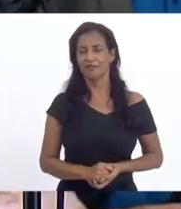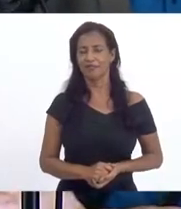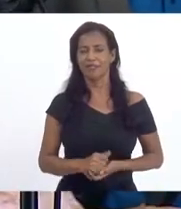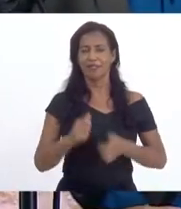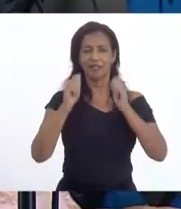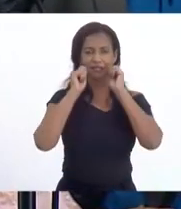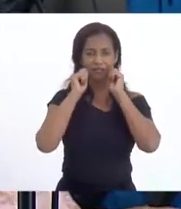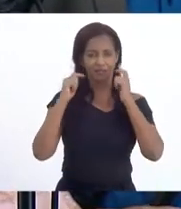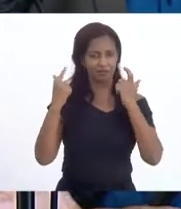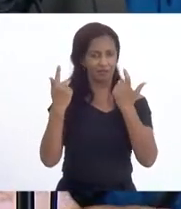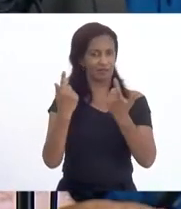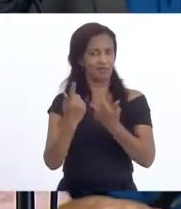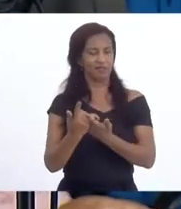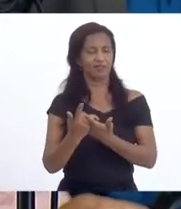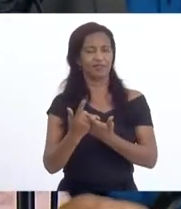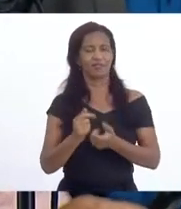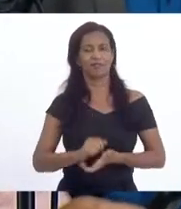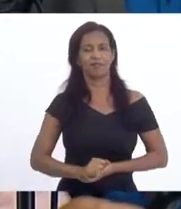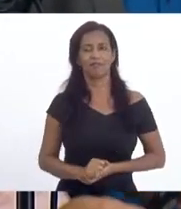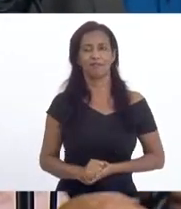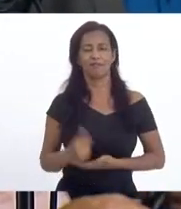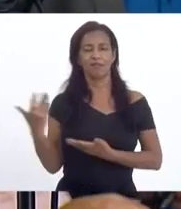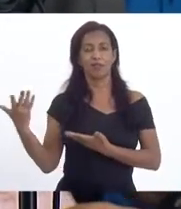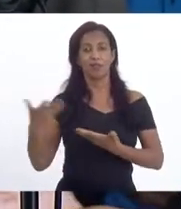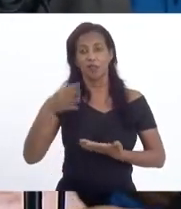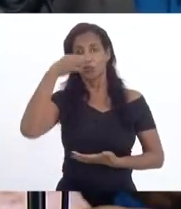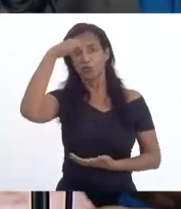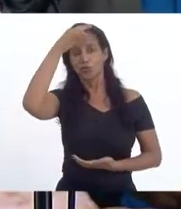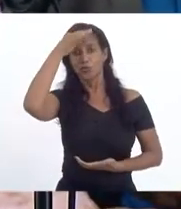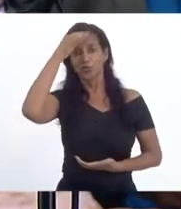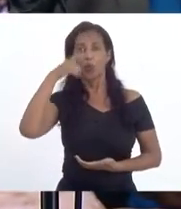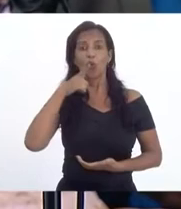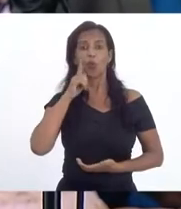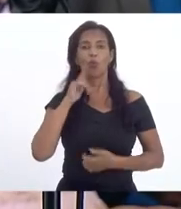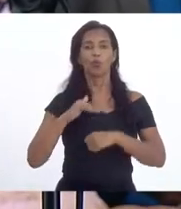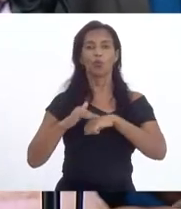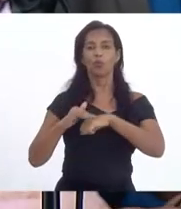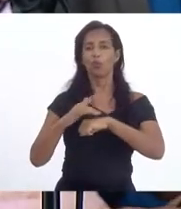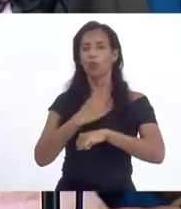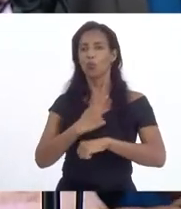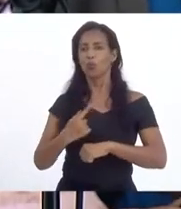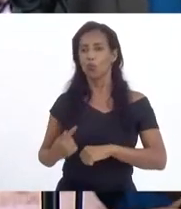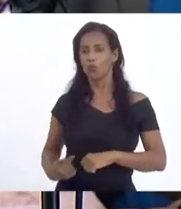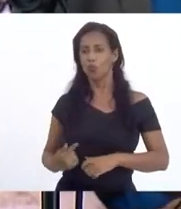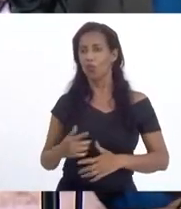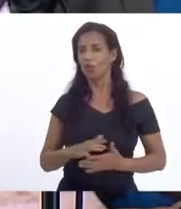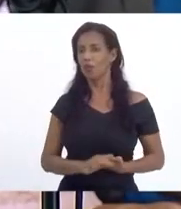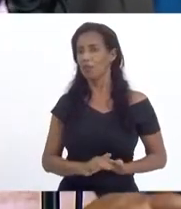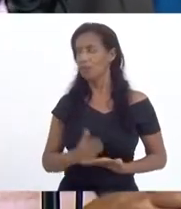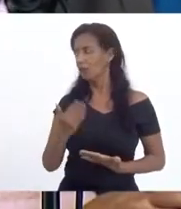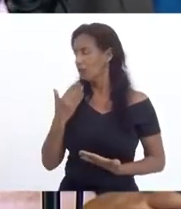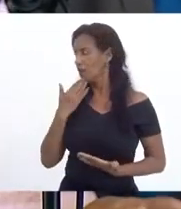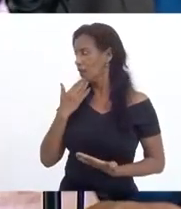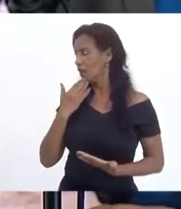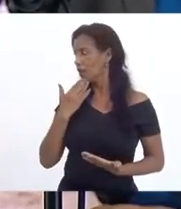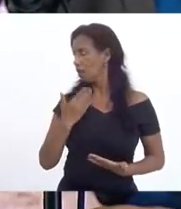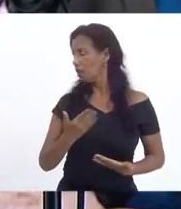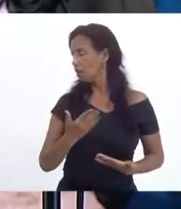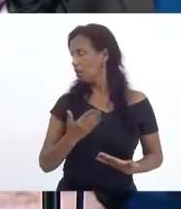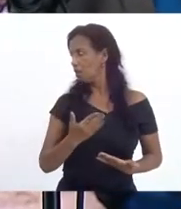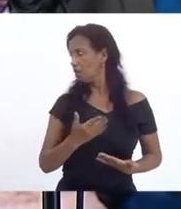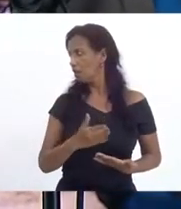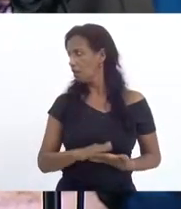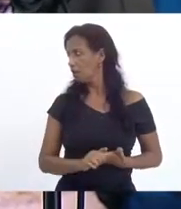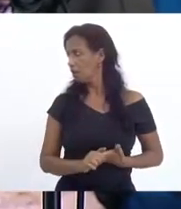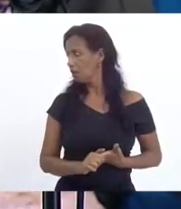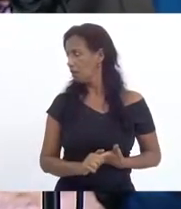da LERJ, eu venho do Espírito Santo, e ontem falei com o governador Renato Casagrande, que estaria aqui para ouvir